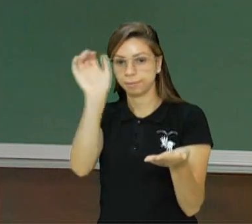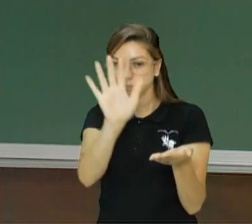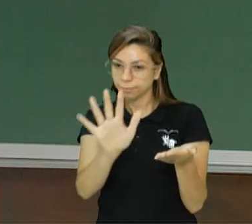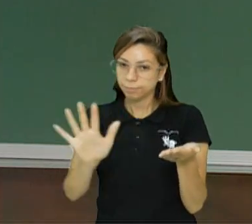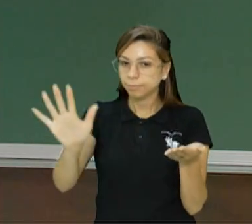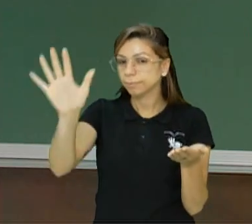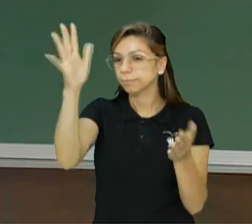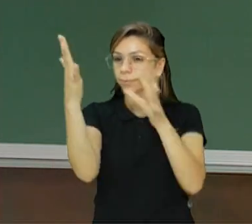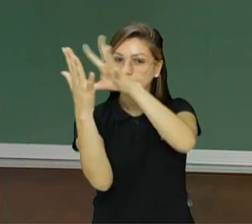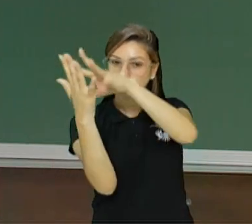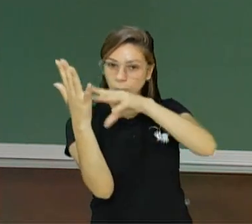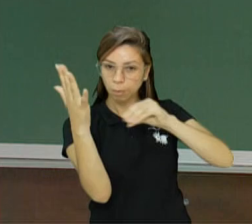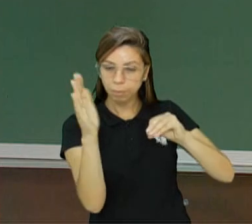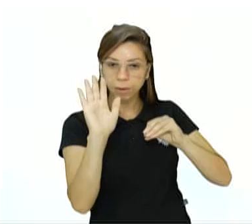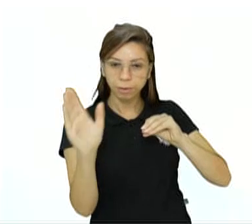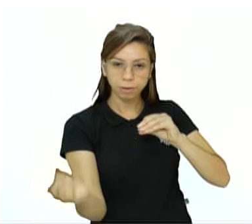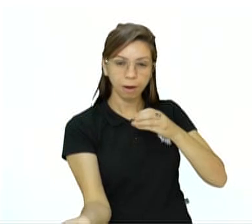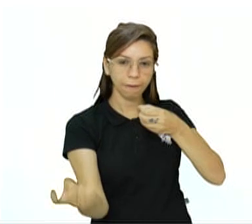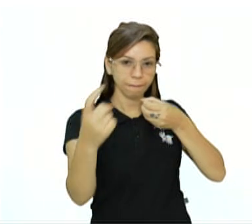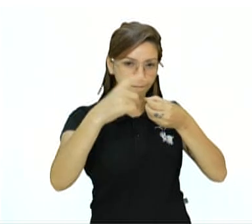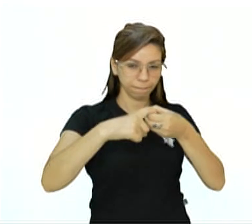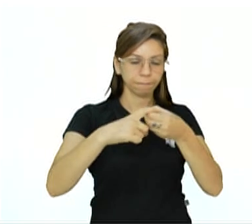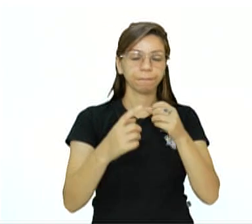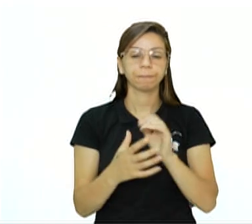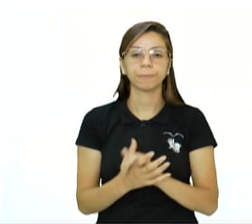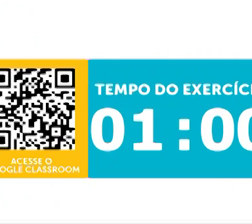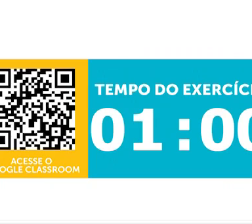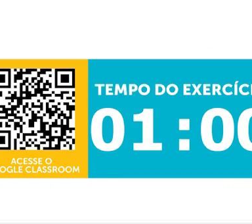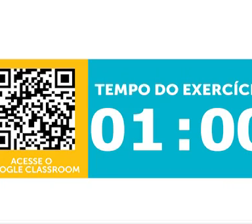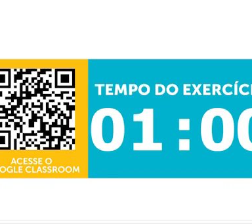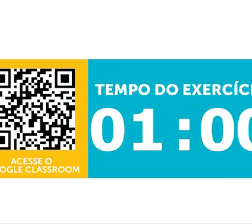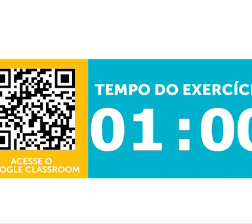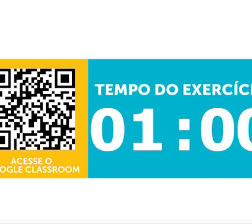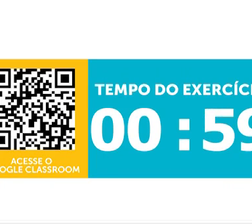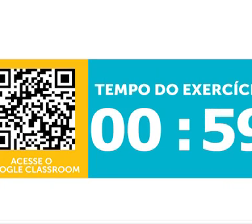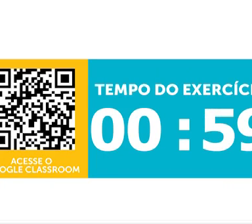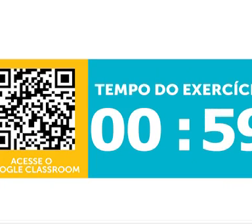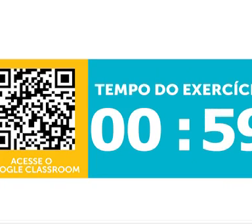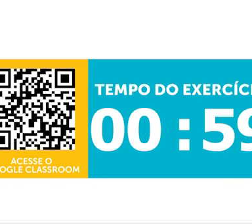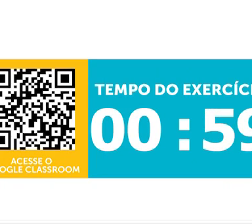imagem, façam aí, daqui a pouco a gente constrói.